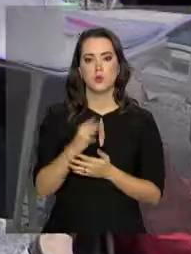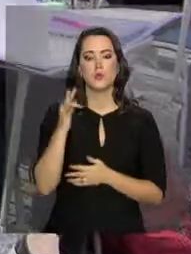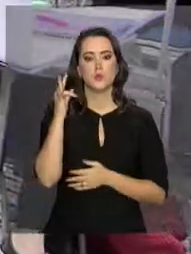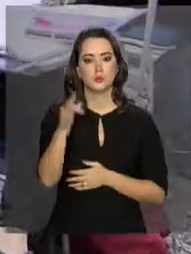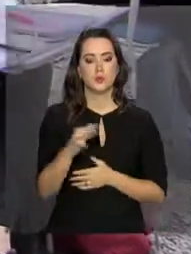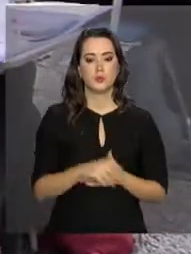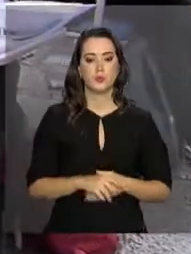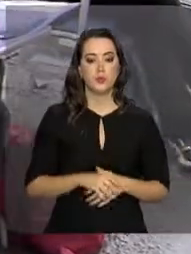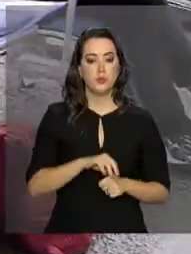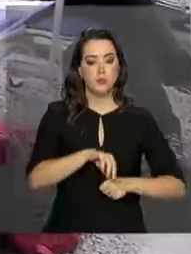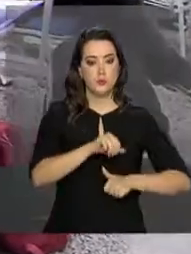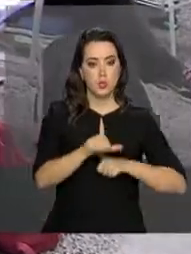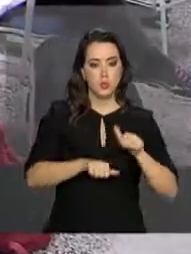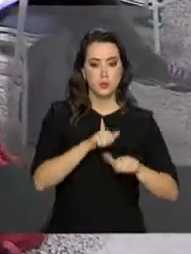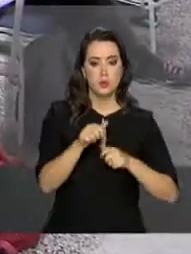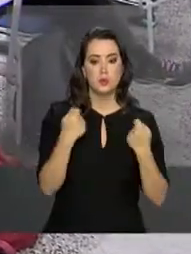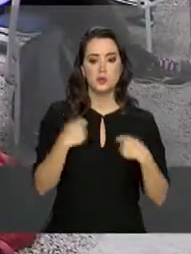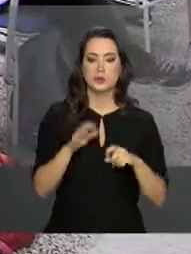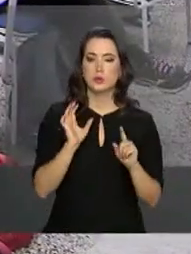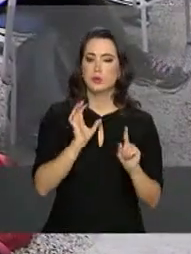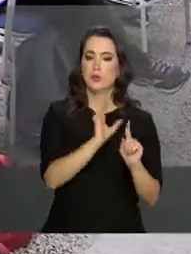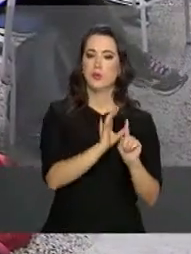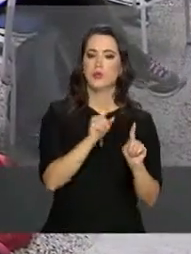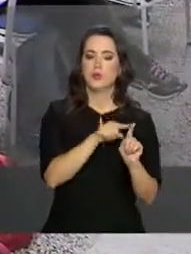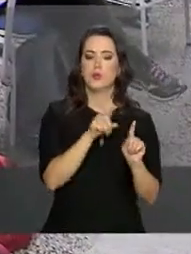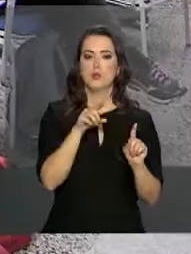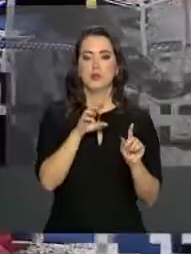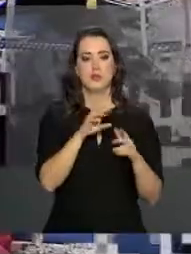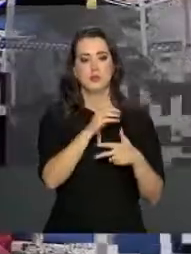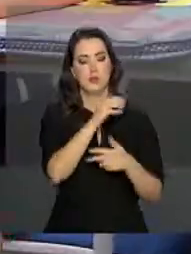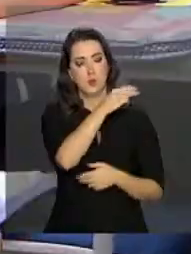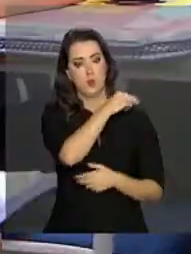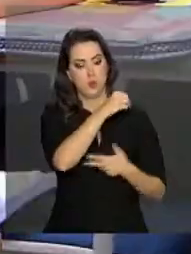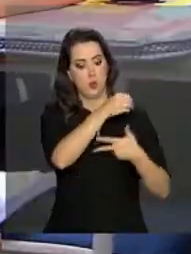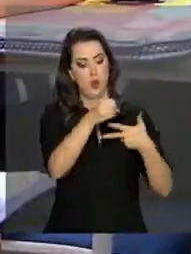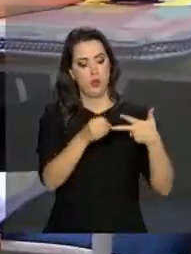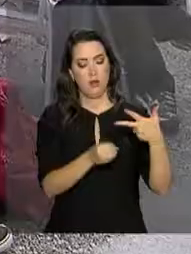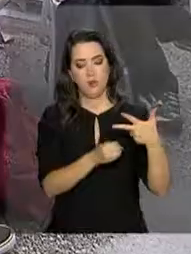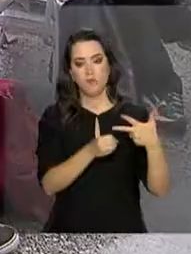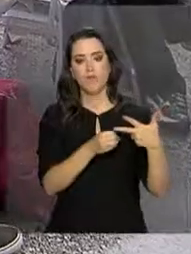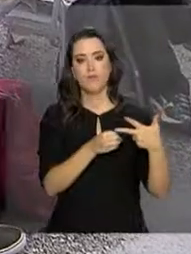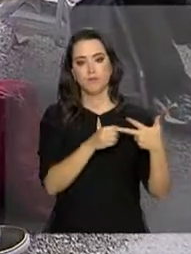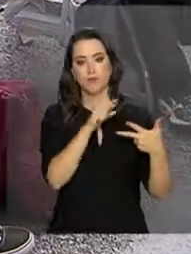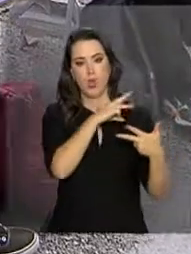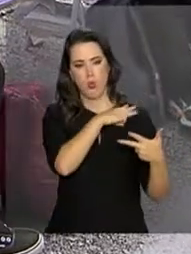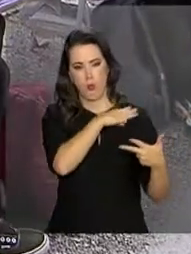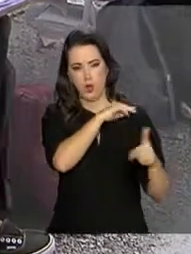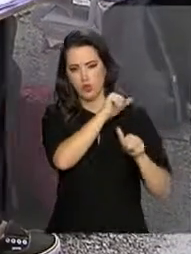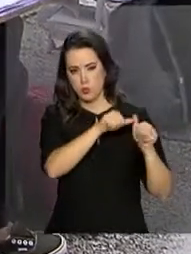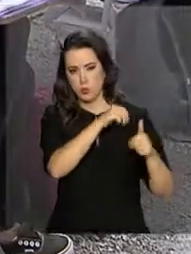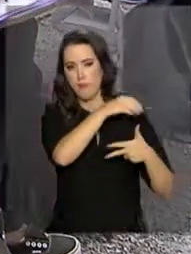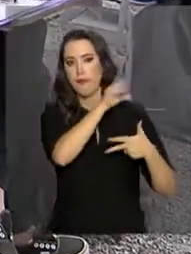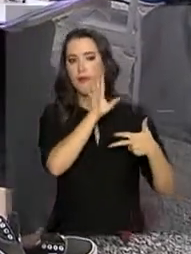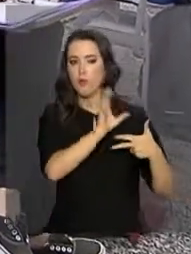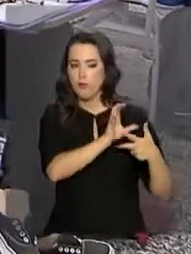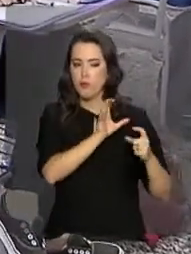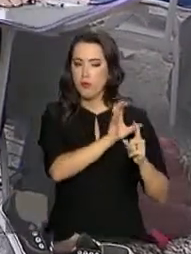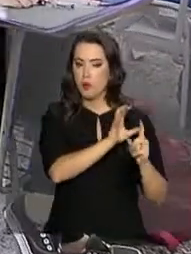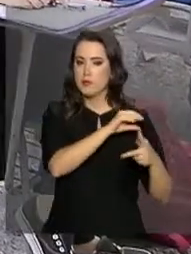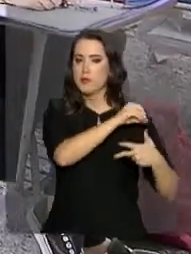passos as mudanças devem ter impacto no exame nacional do ensino médio o enem a idéia é que a partir de